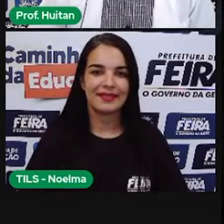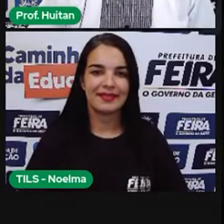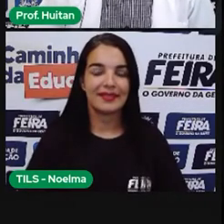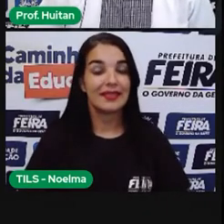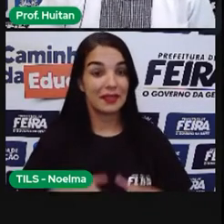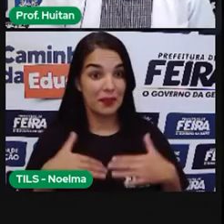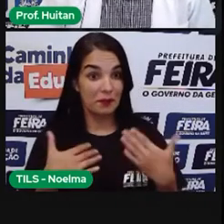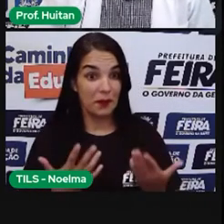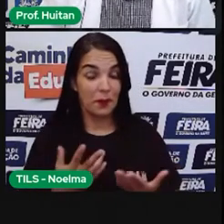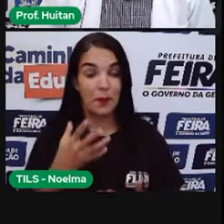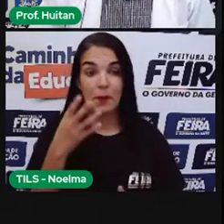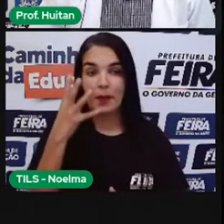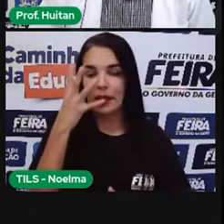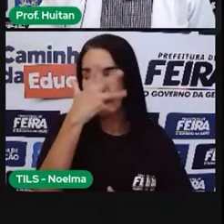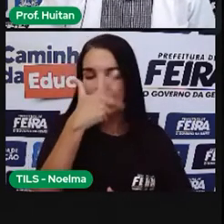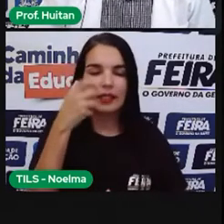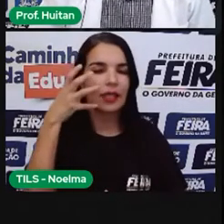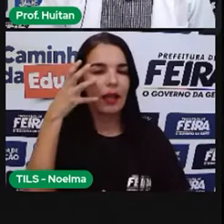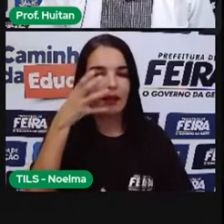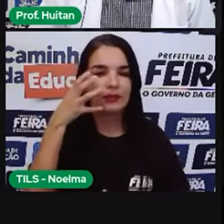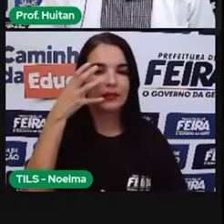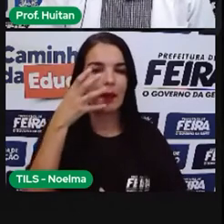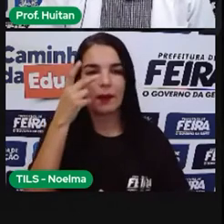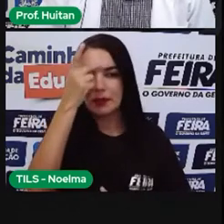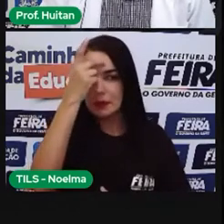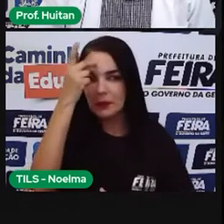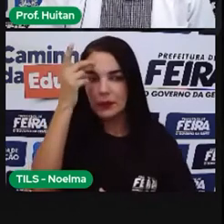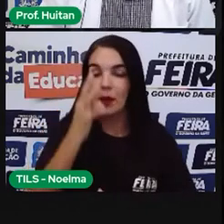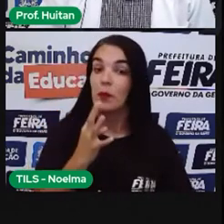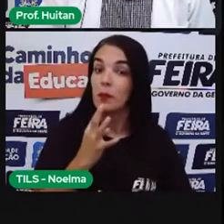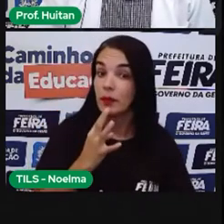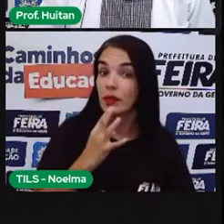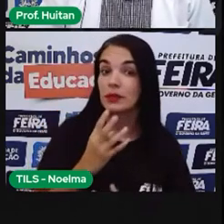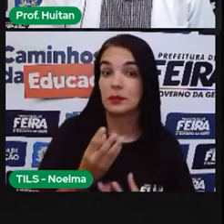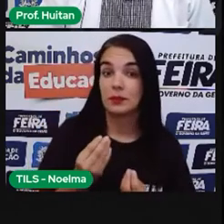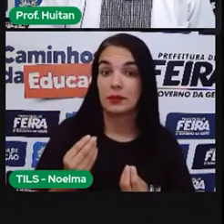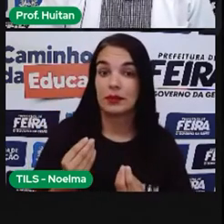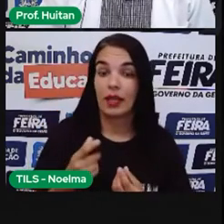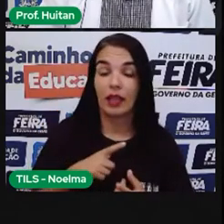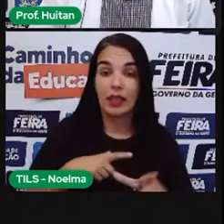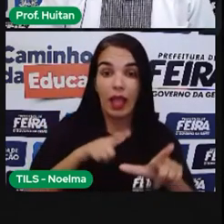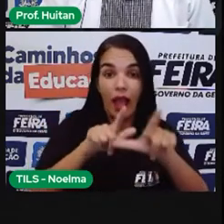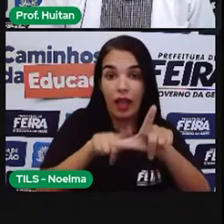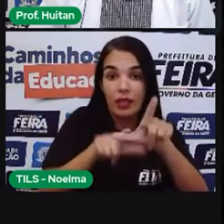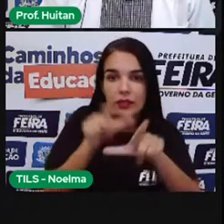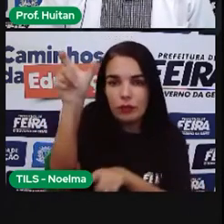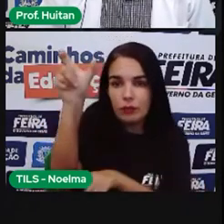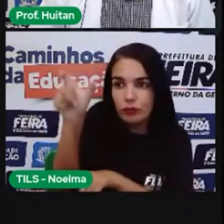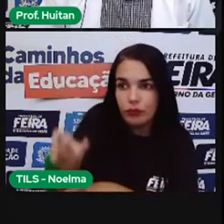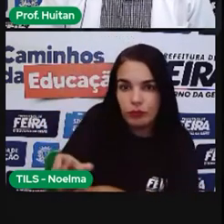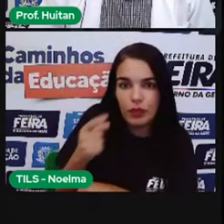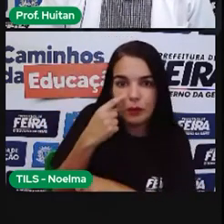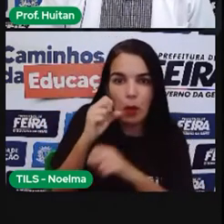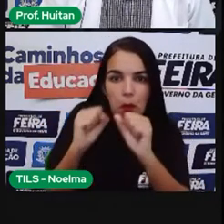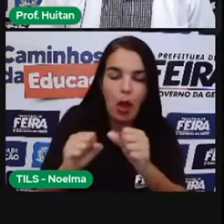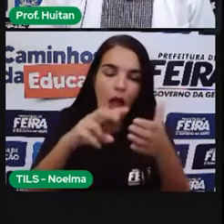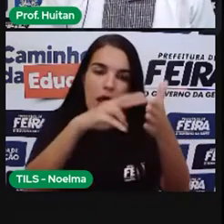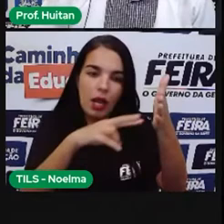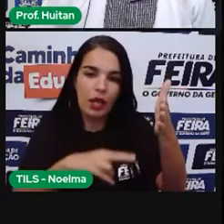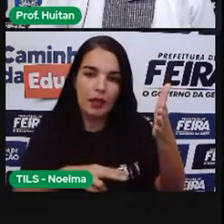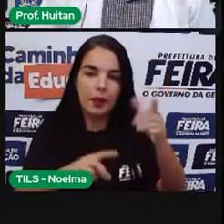Da canção, não é, gente? Bem conhecida. Essa música realmente nos toca.